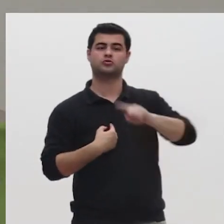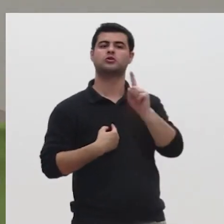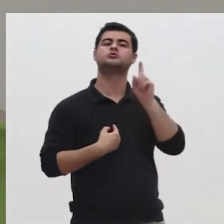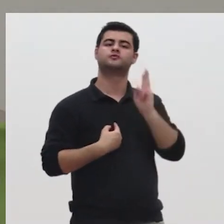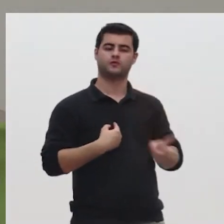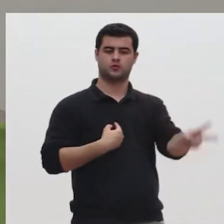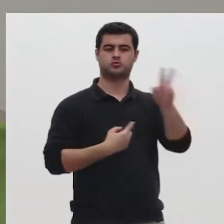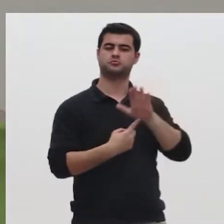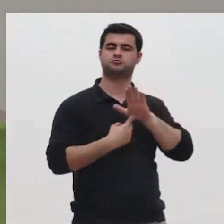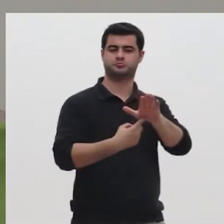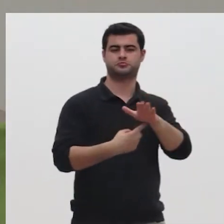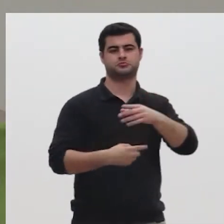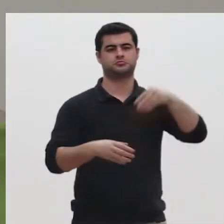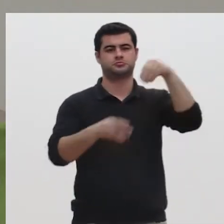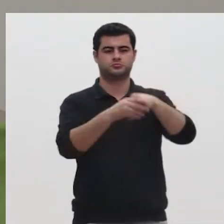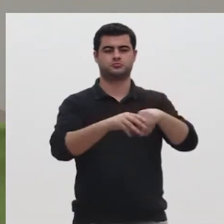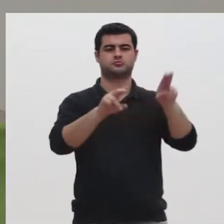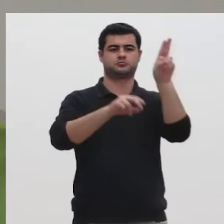na universidade.